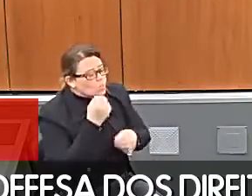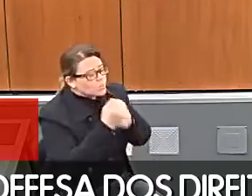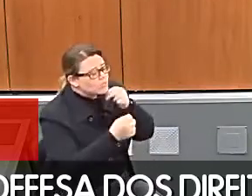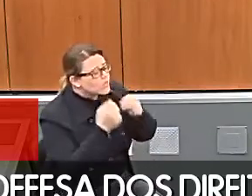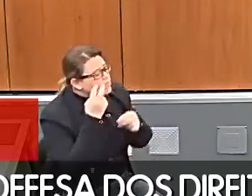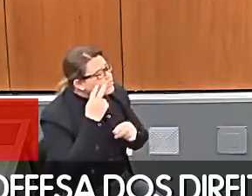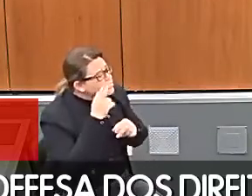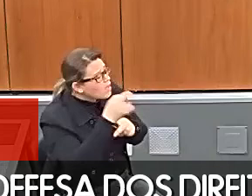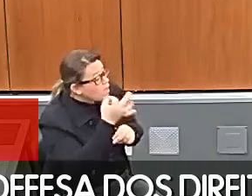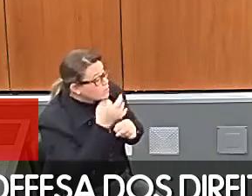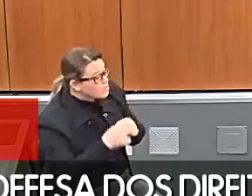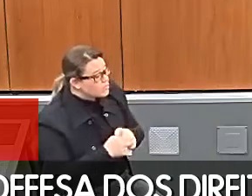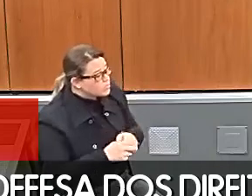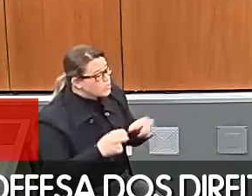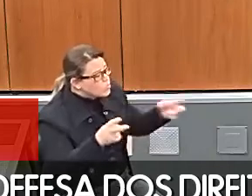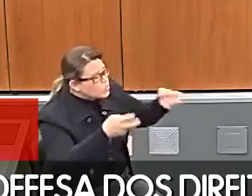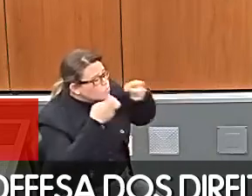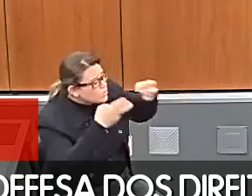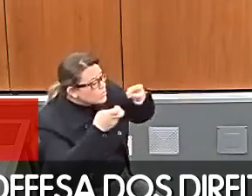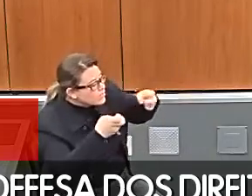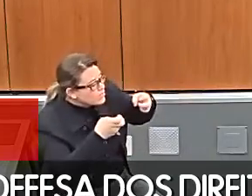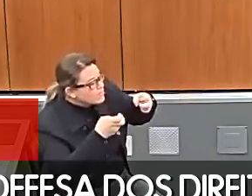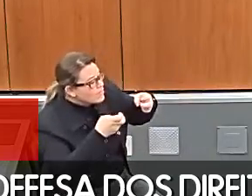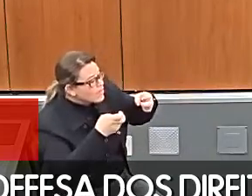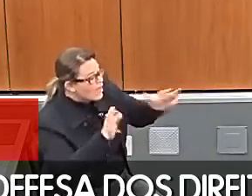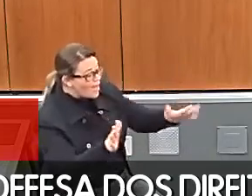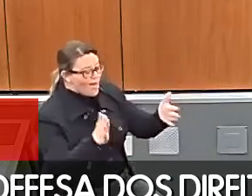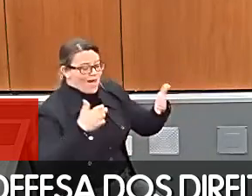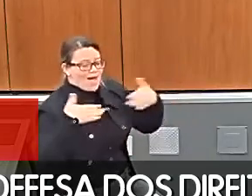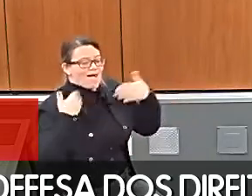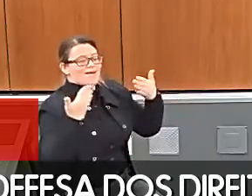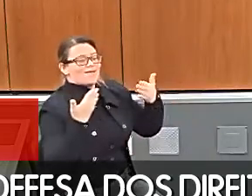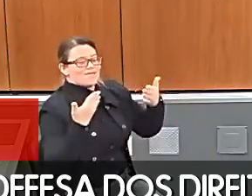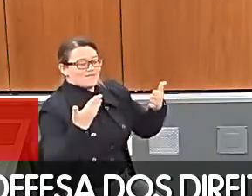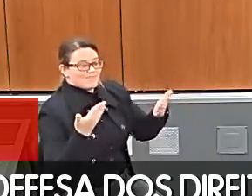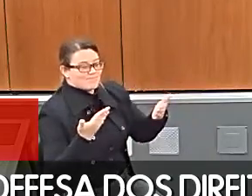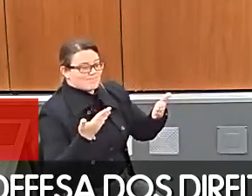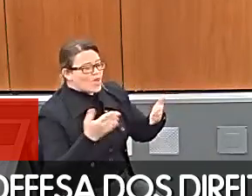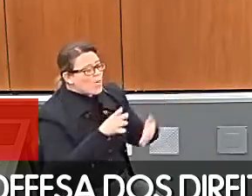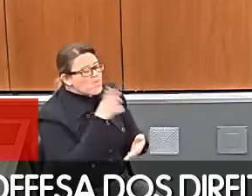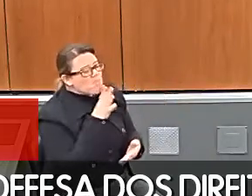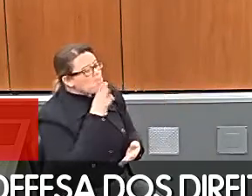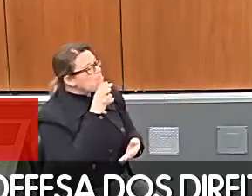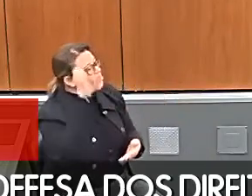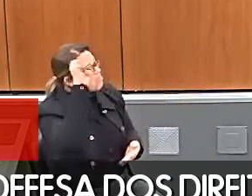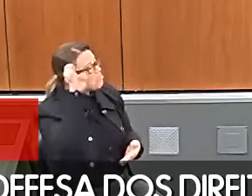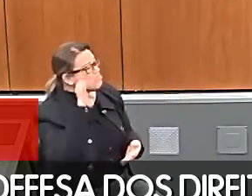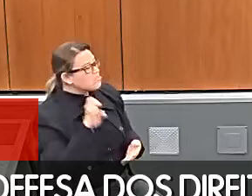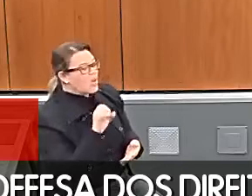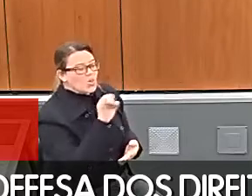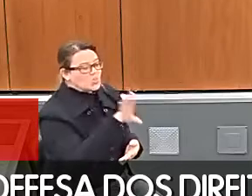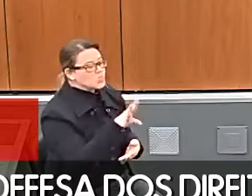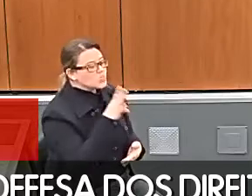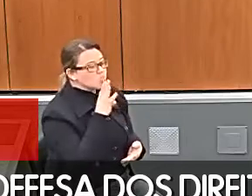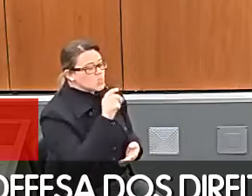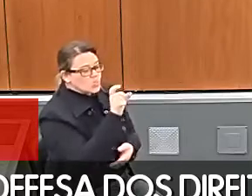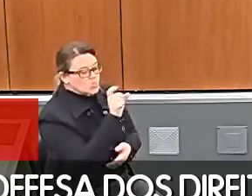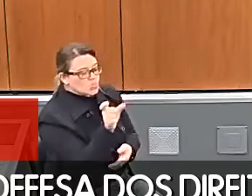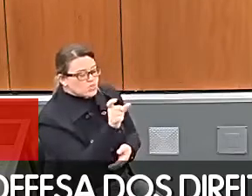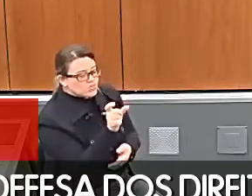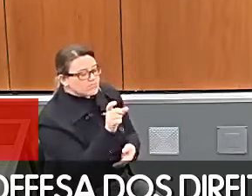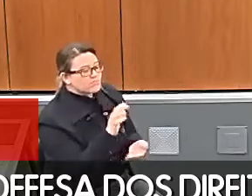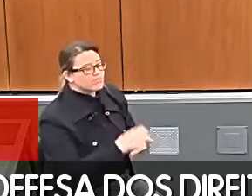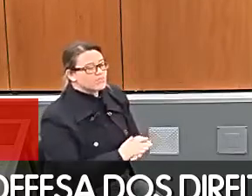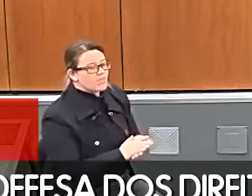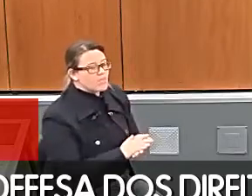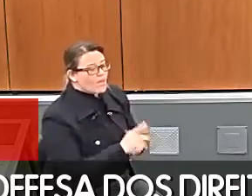nesta tarde é de satisfação, porque eu não conhecia a Enilza, é só de nome, mas eu vejo que a luta dela,